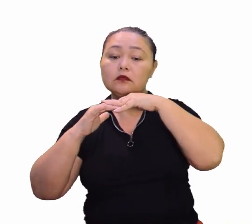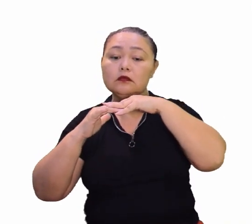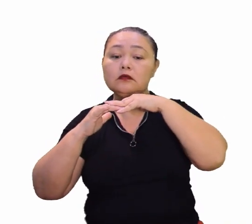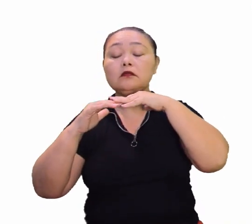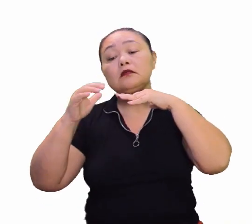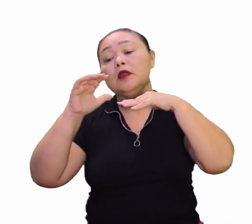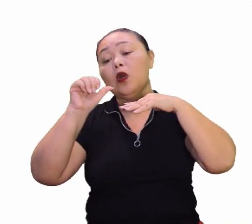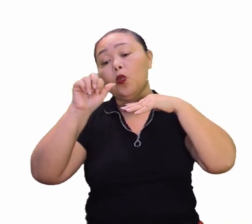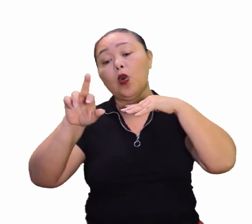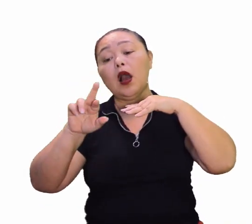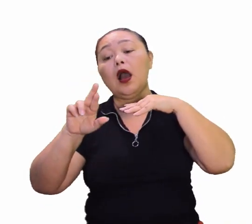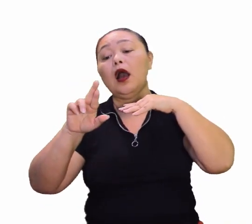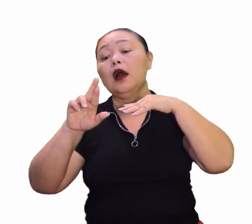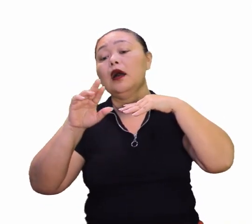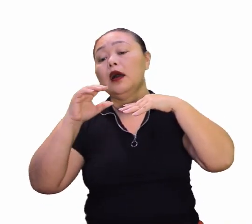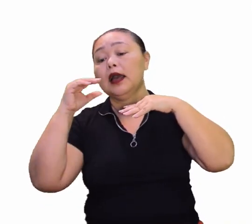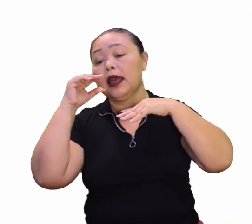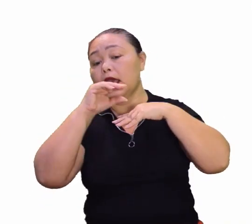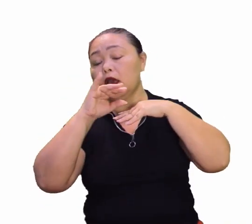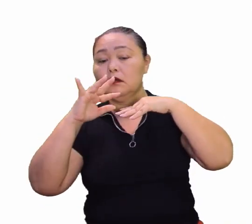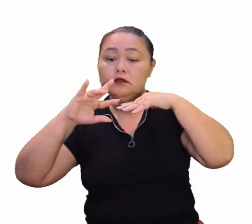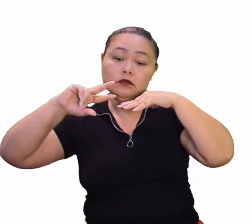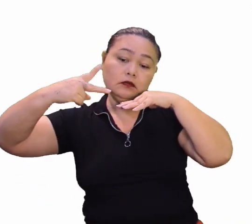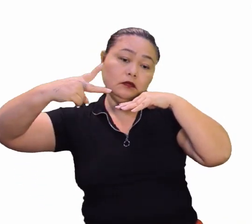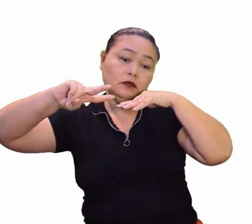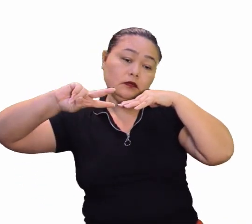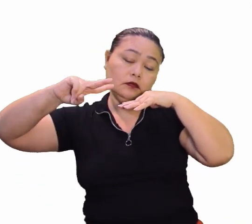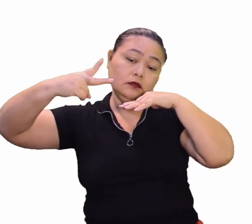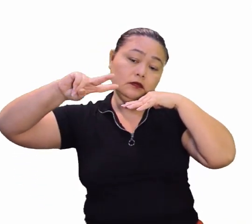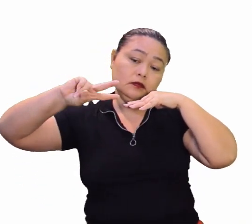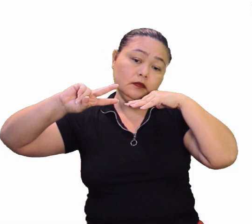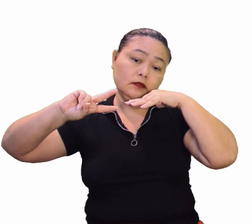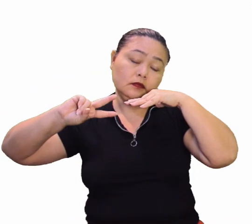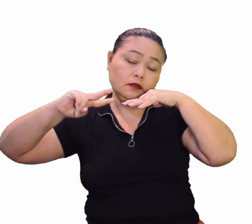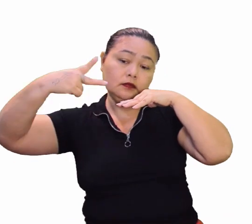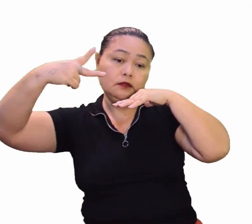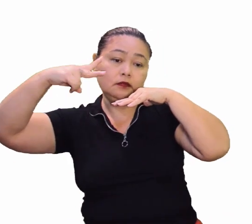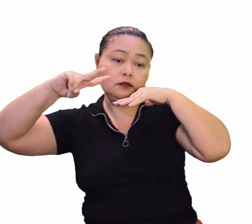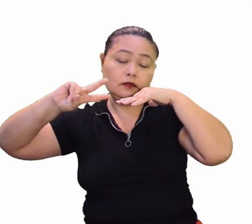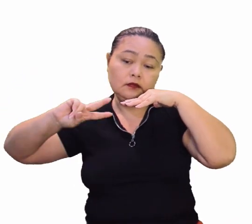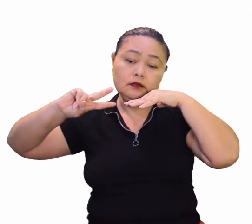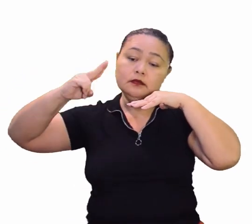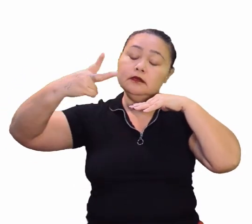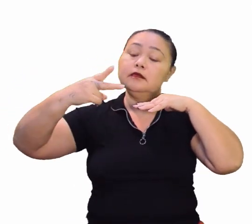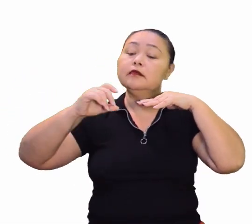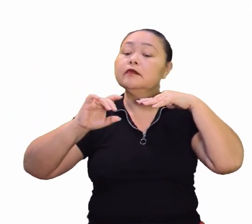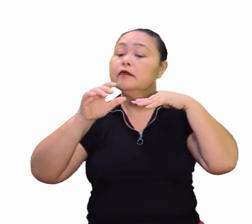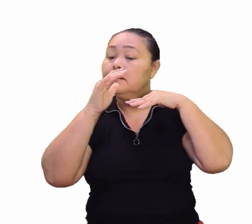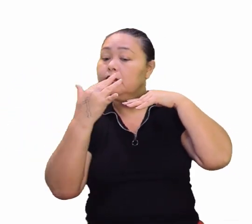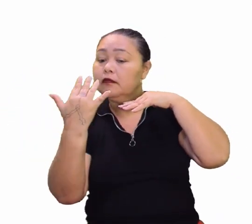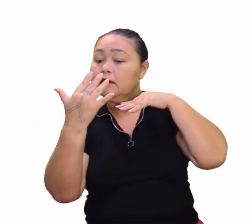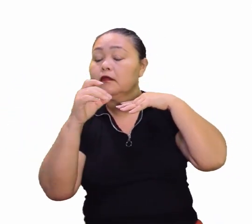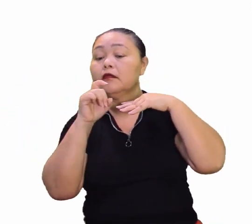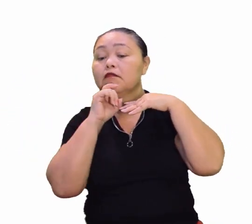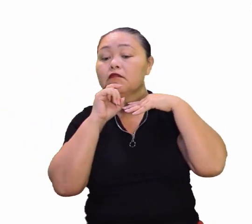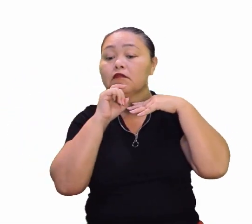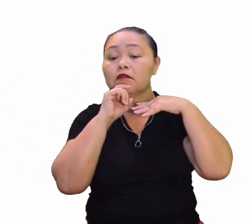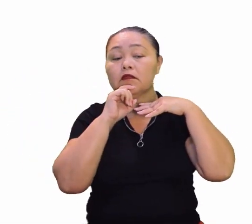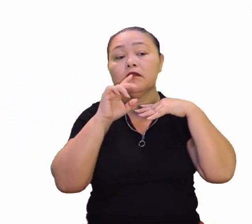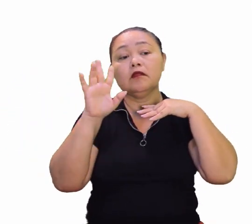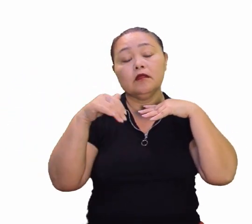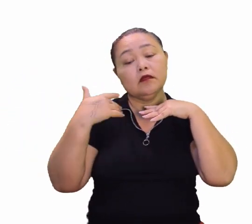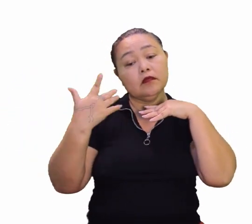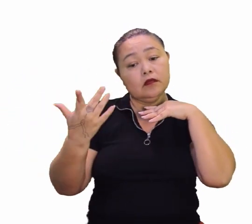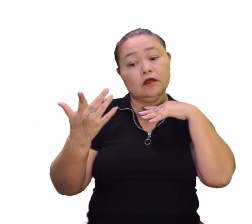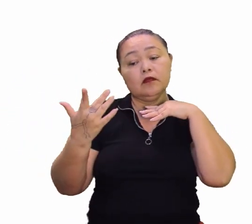térmica, o ar quente vai estar na faixa intermediária entre as duas camadas de ar frio. Exatamente. Então, se ele é mais